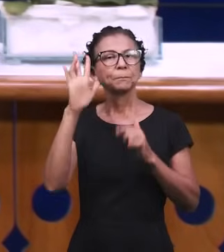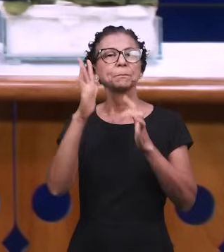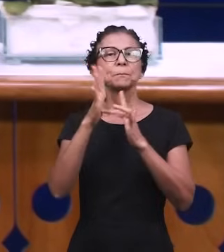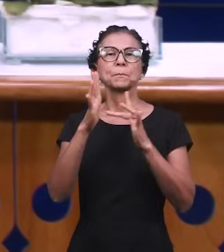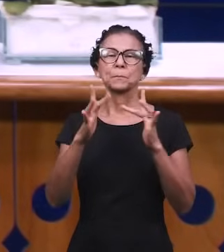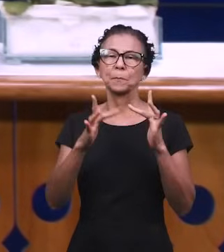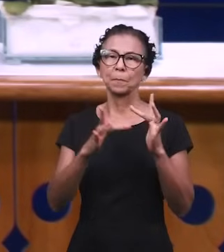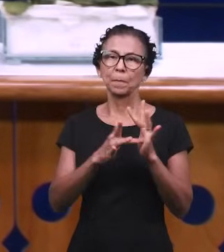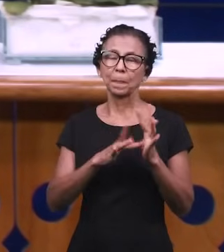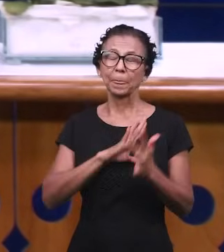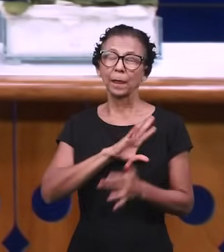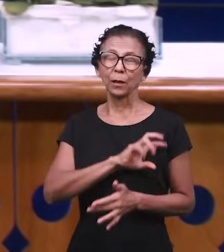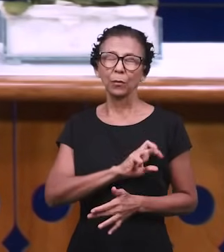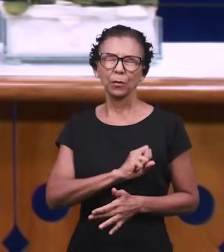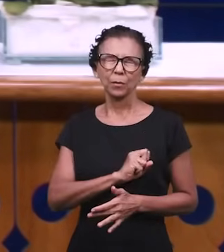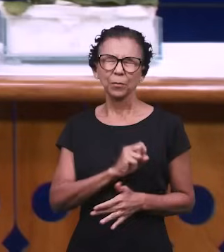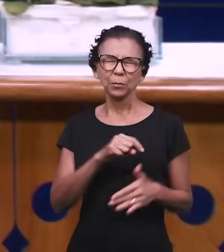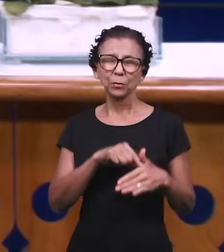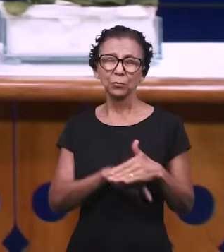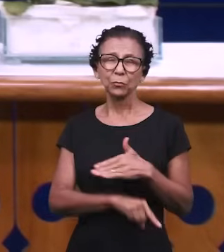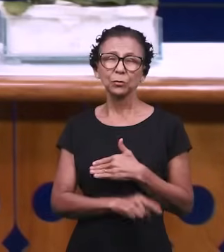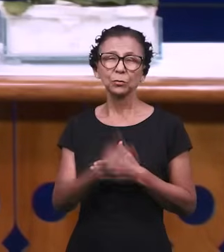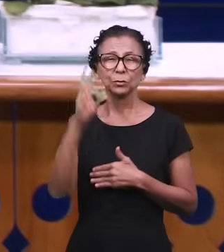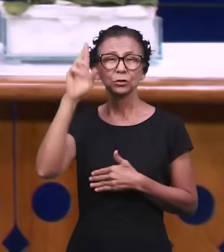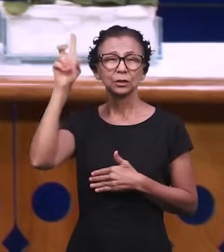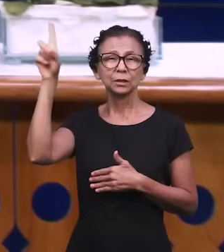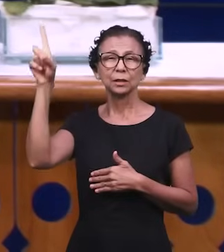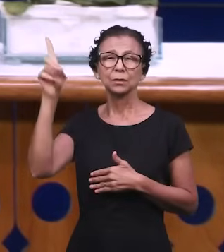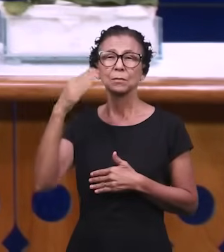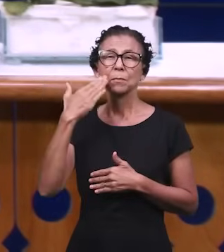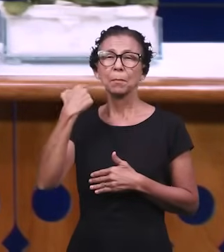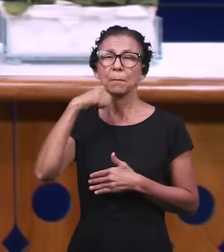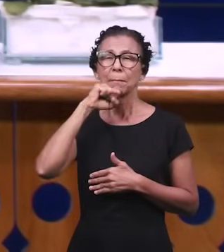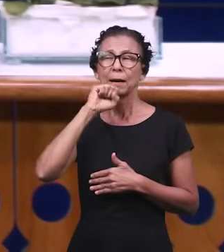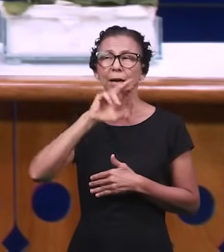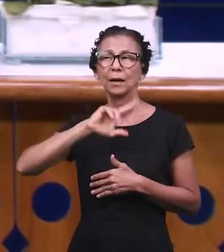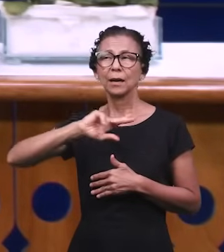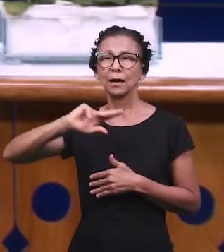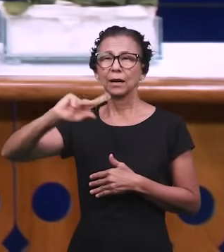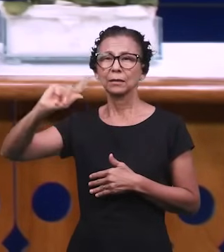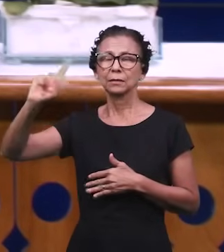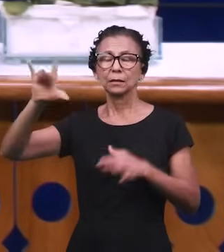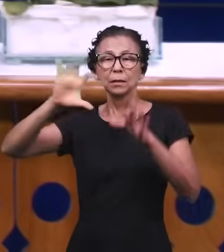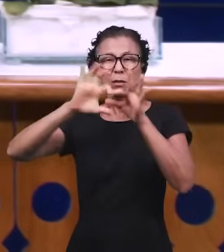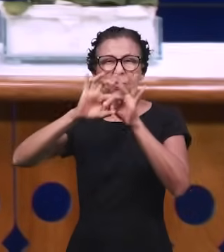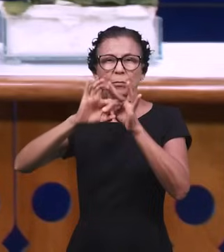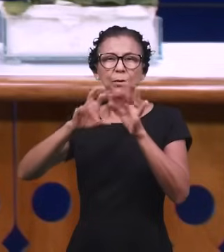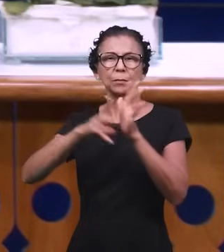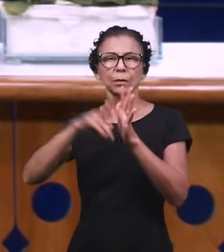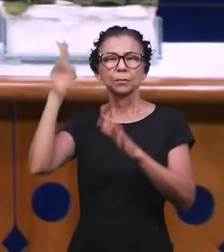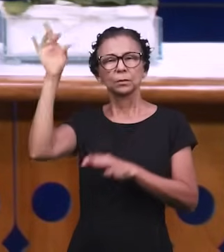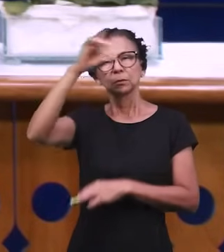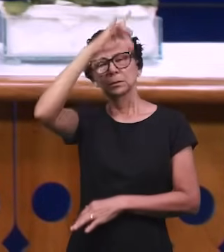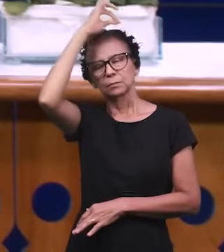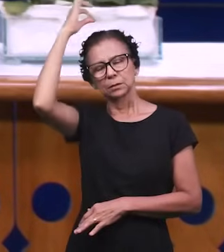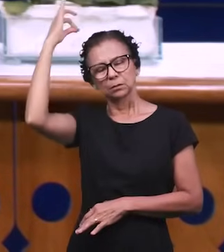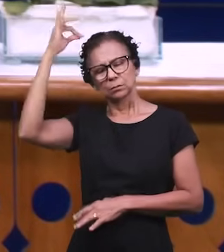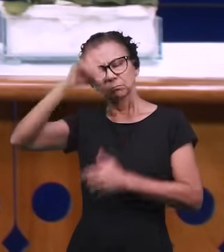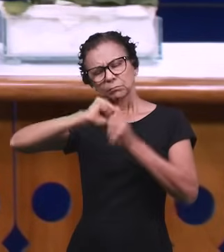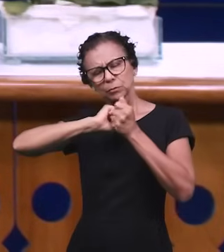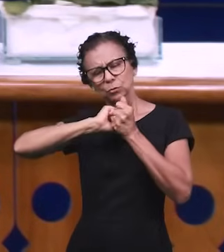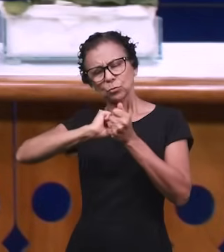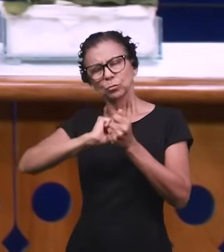Senhor Jesus, o grande amor de Deus, o nosso eterno Pai, e a comunhão do Espírito Santo estejam